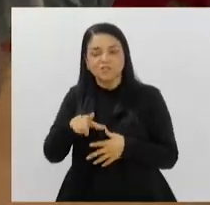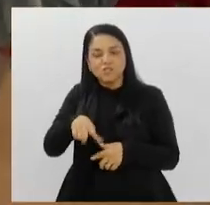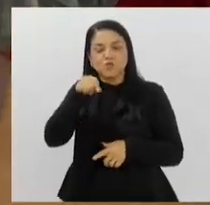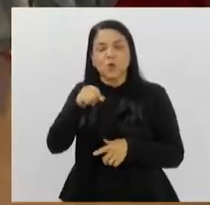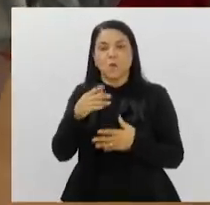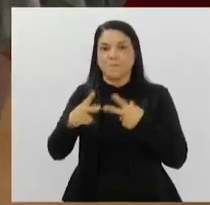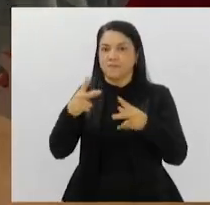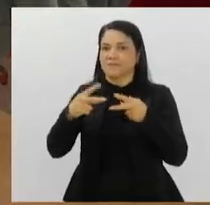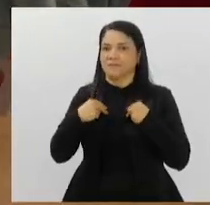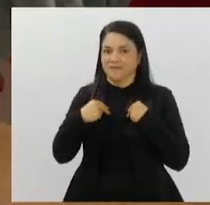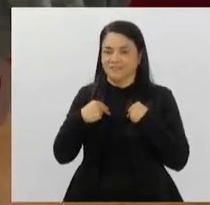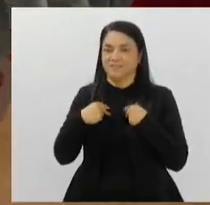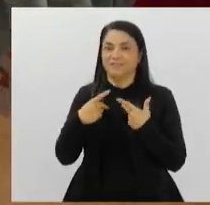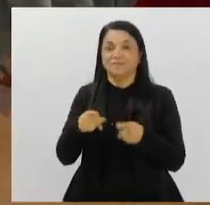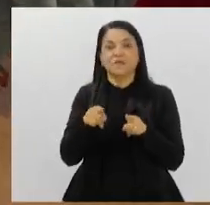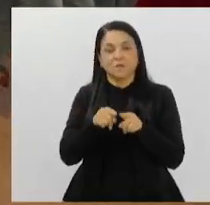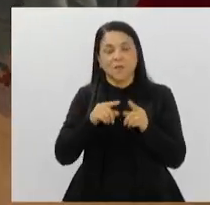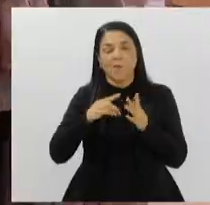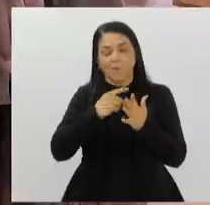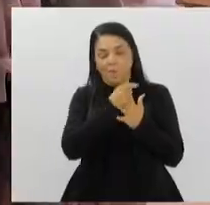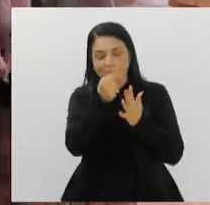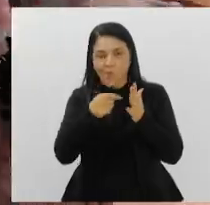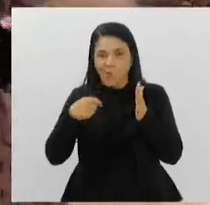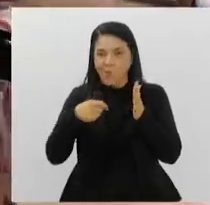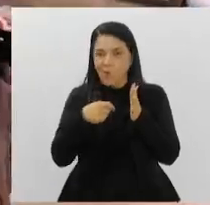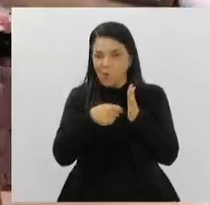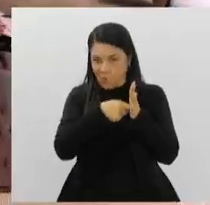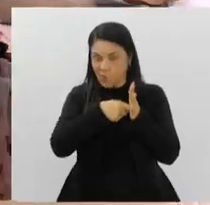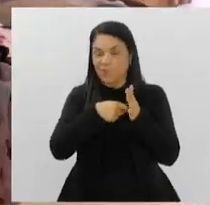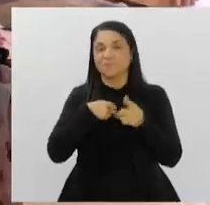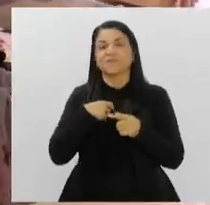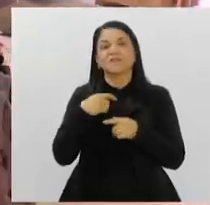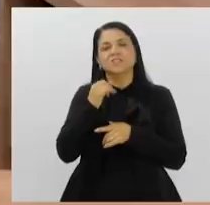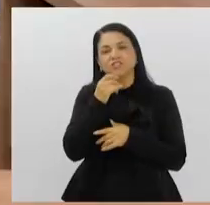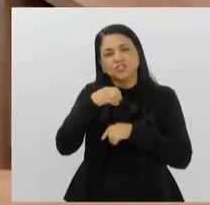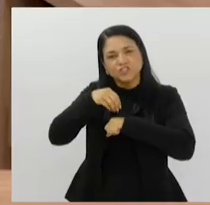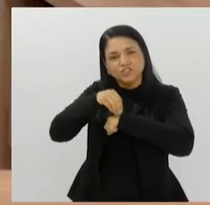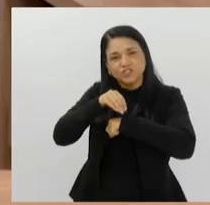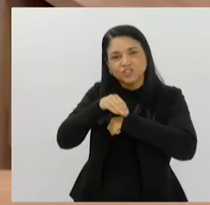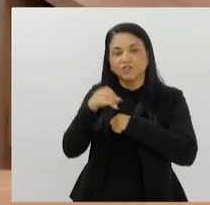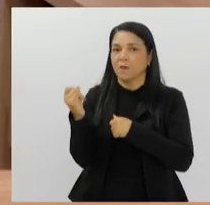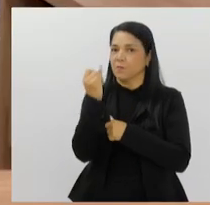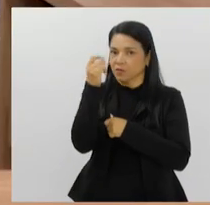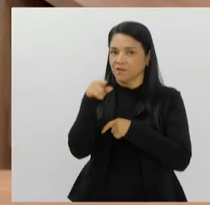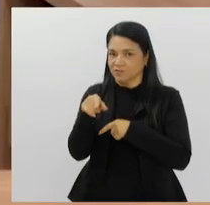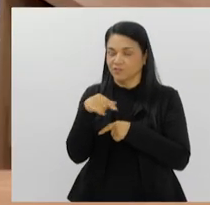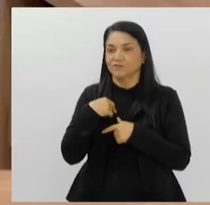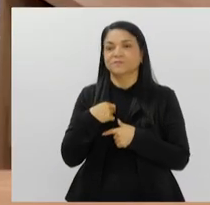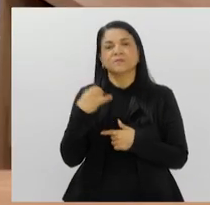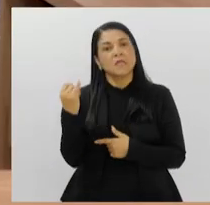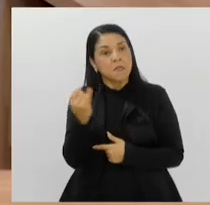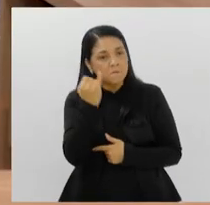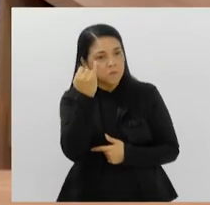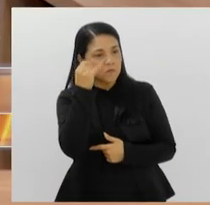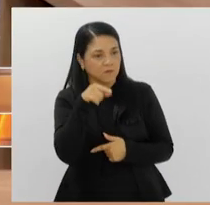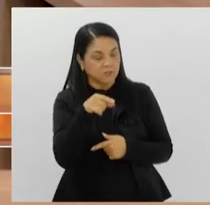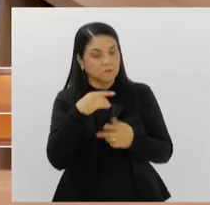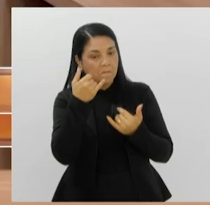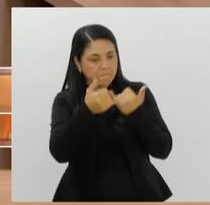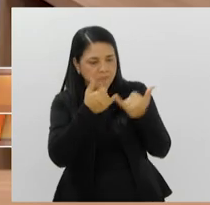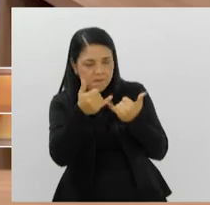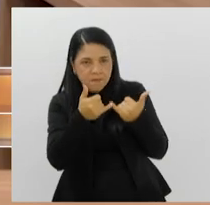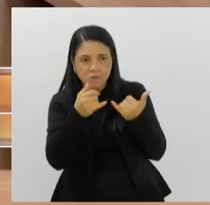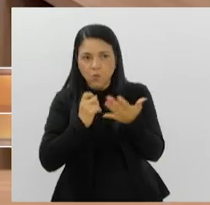Procon também tem dicas importantes para o consumidor observar na hora da compra. É muito importante verificar se o brinquedo